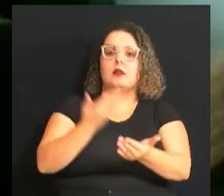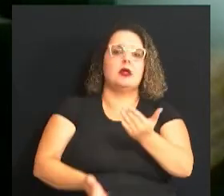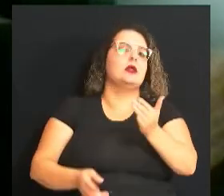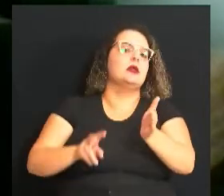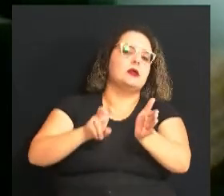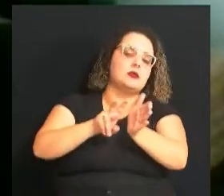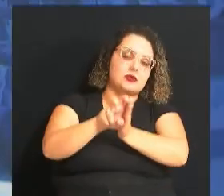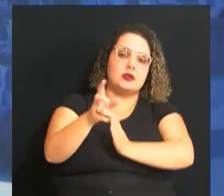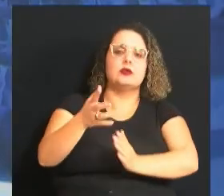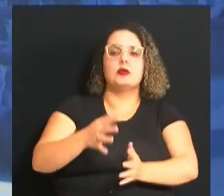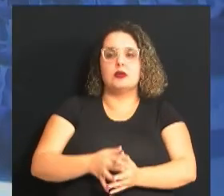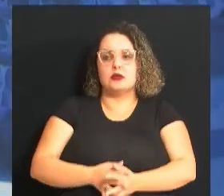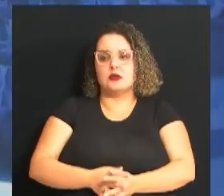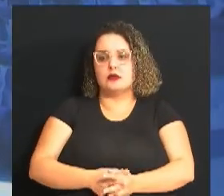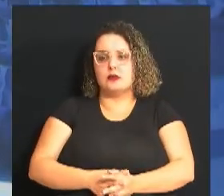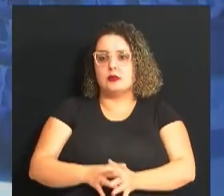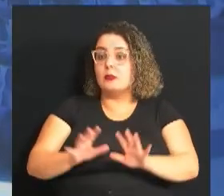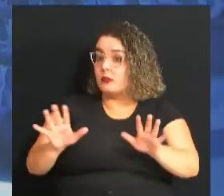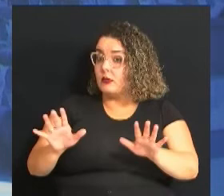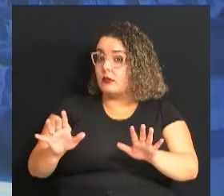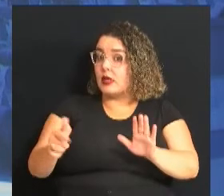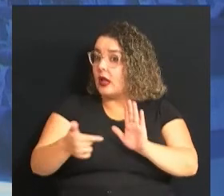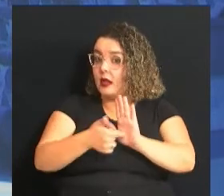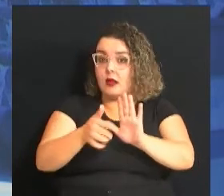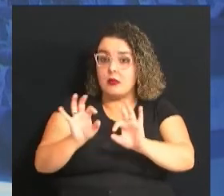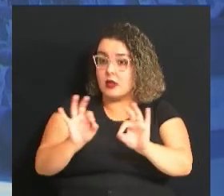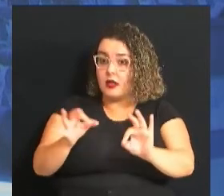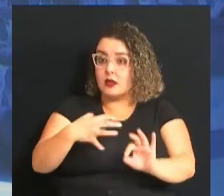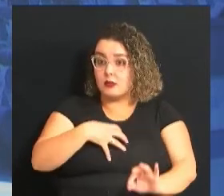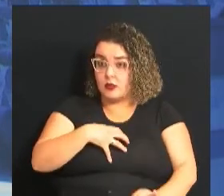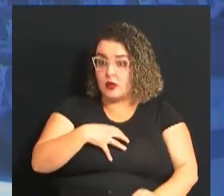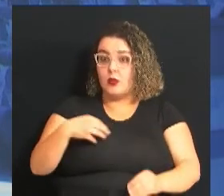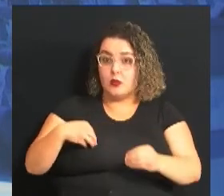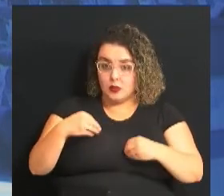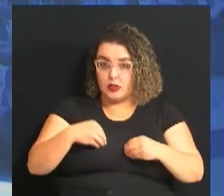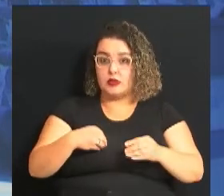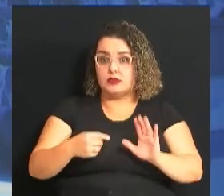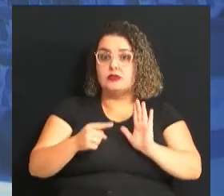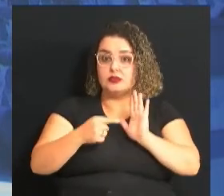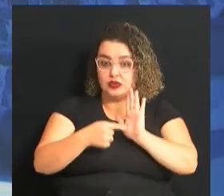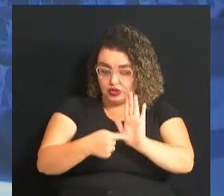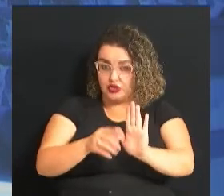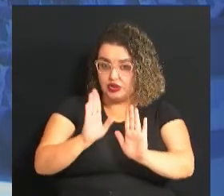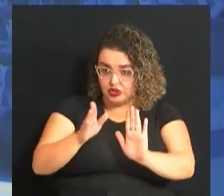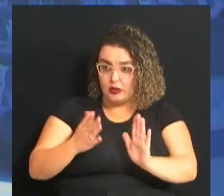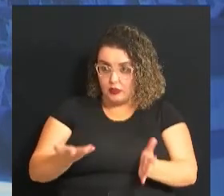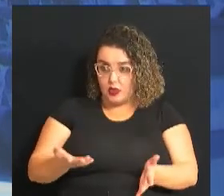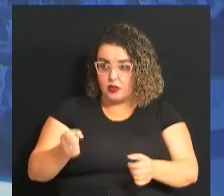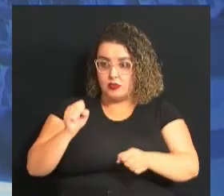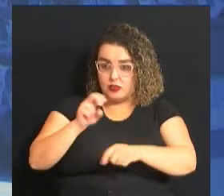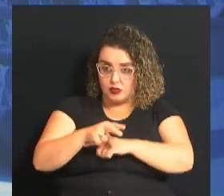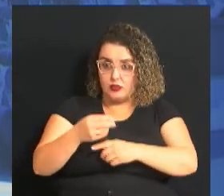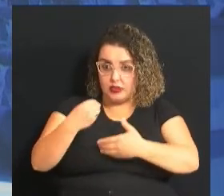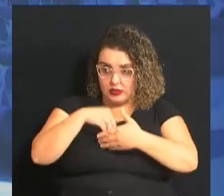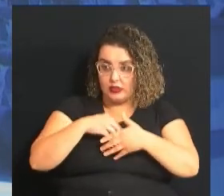diagnósticos. Mesmo não apresentando sintomas, o exame já detecta, então, o vírus dentro do